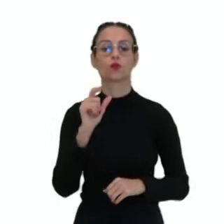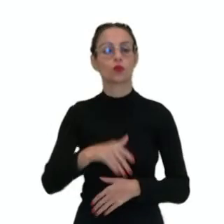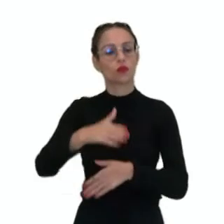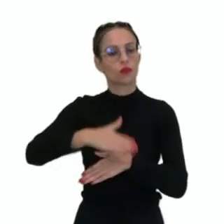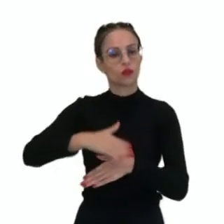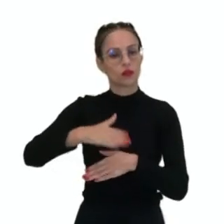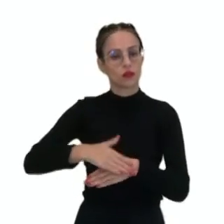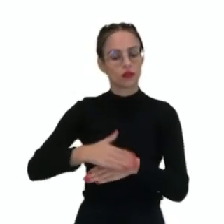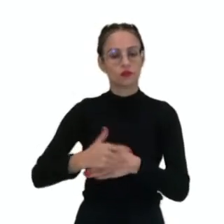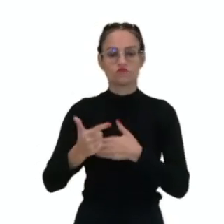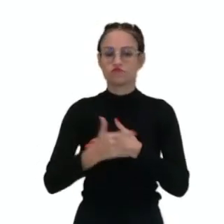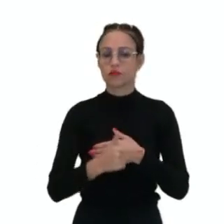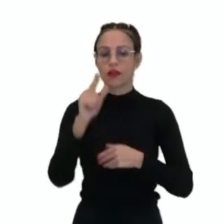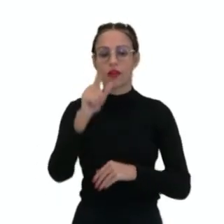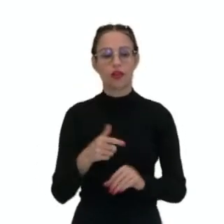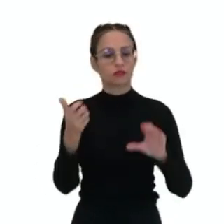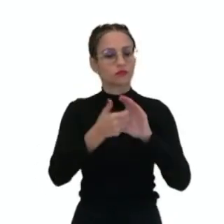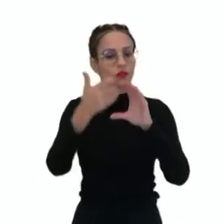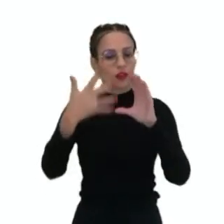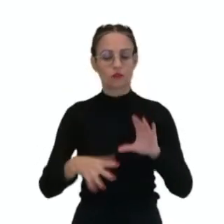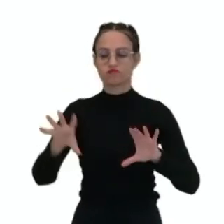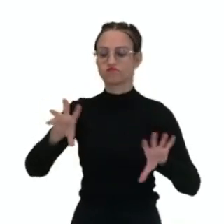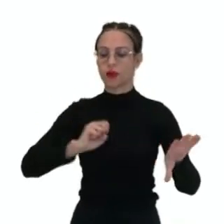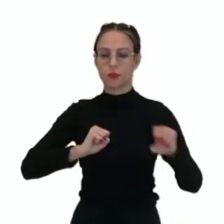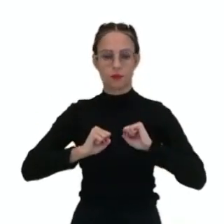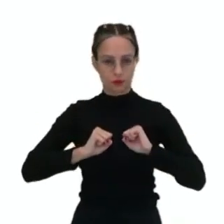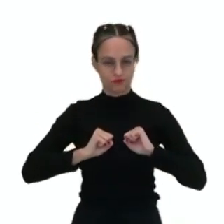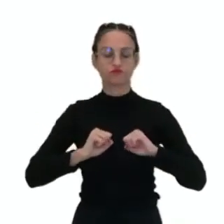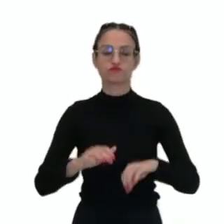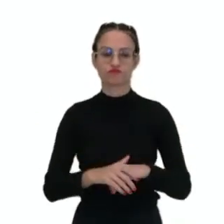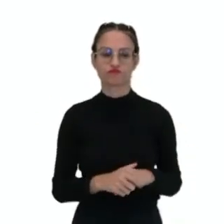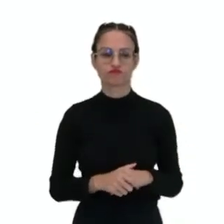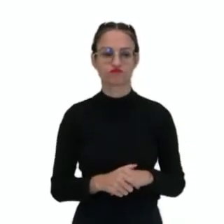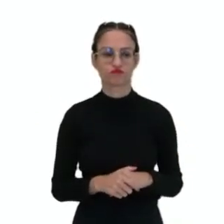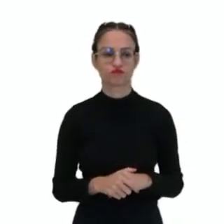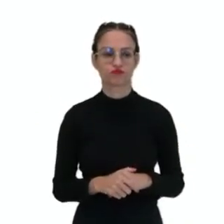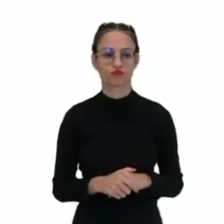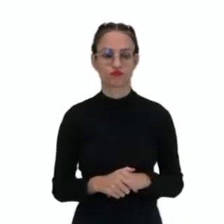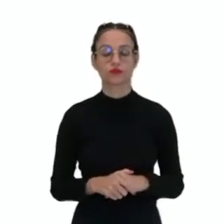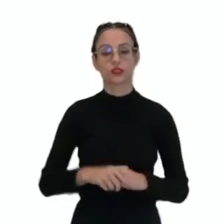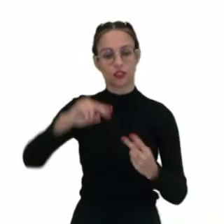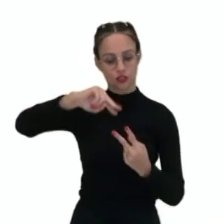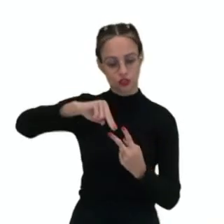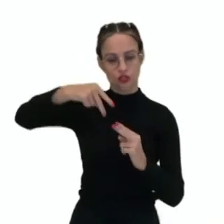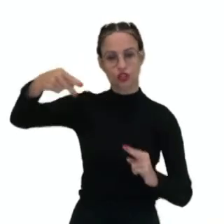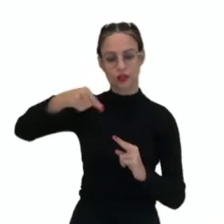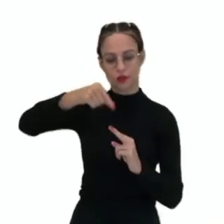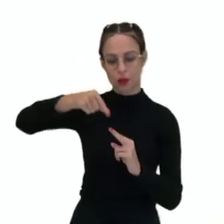responsável pelas nossas características, herdadas geneticamente. Cada gene é